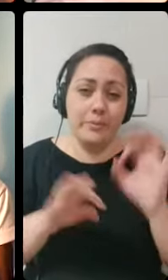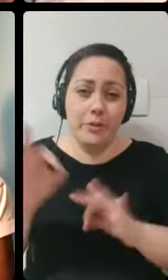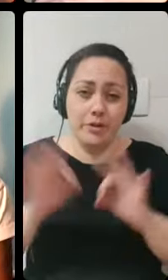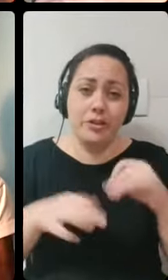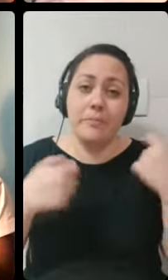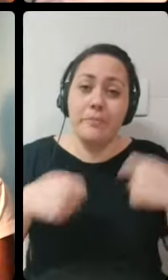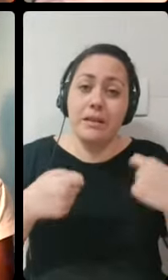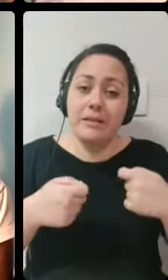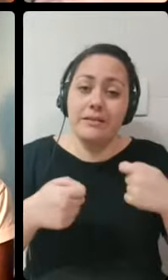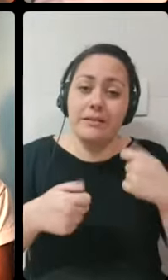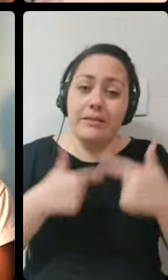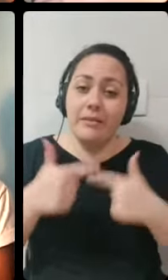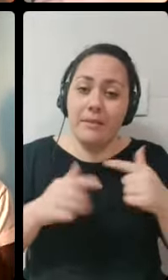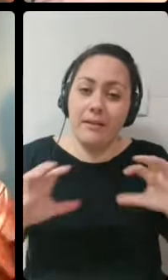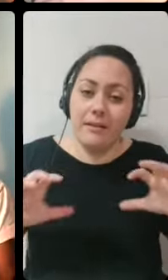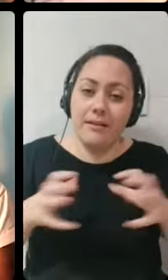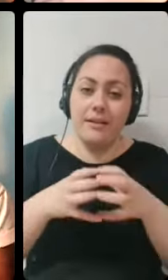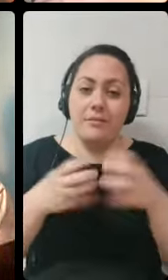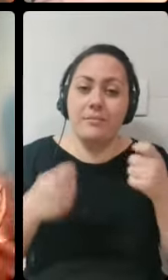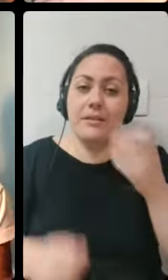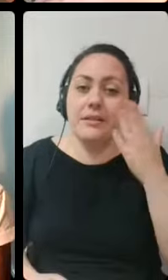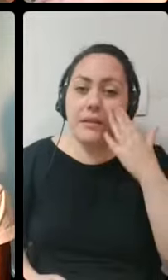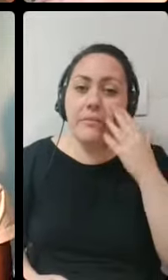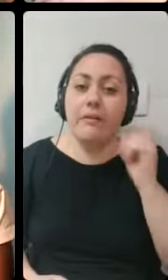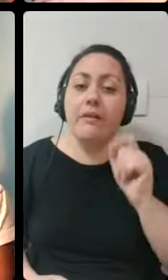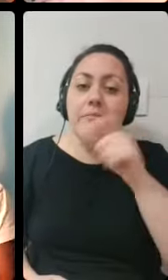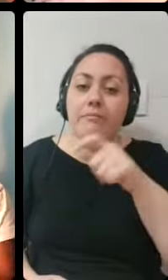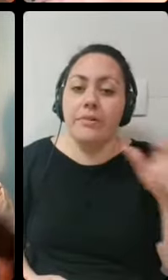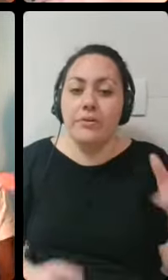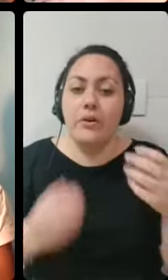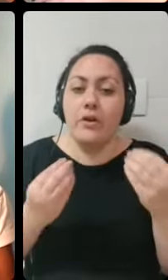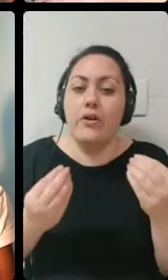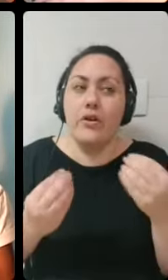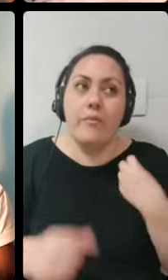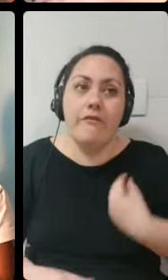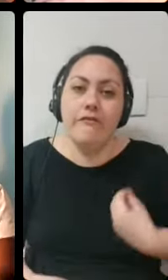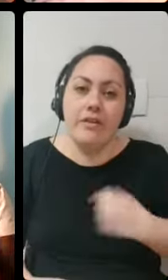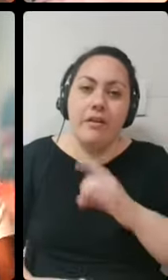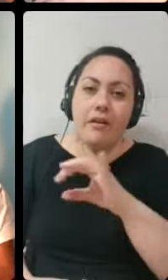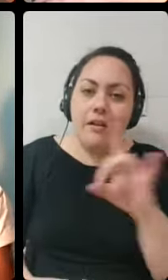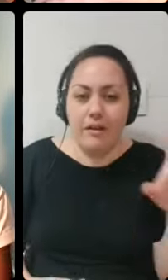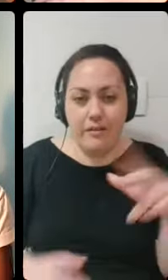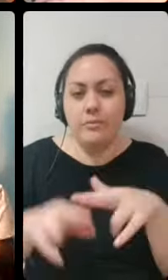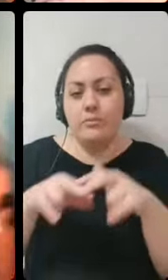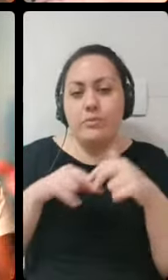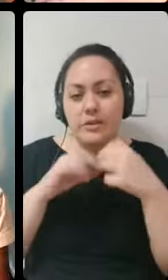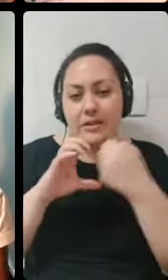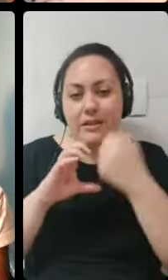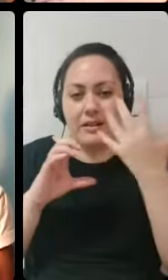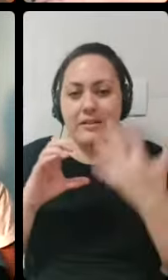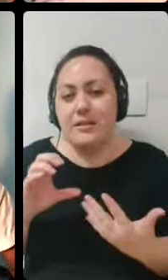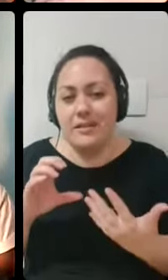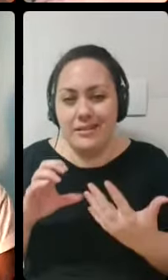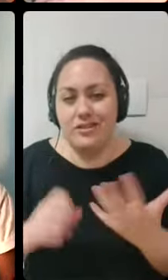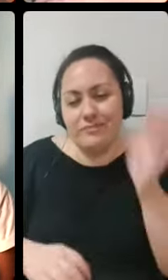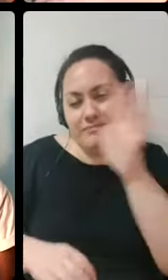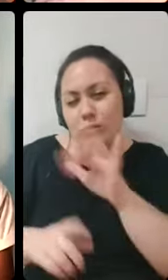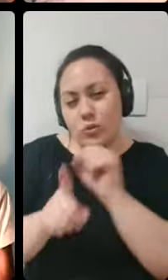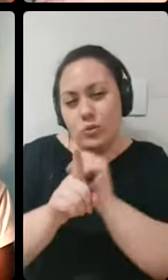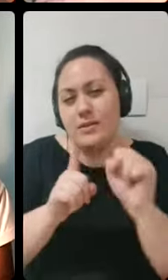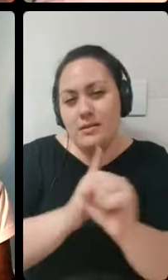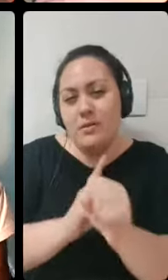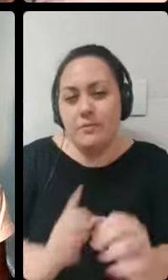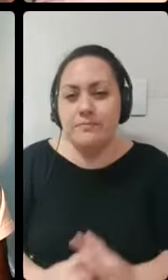saber direitinho quem são essas pessoas, né? Como elas vivem, enfim, todo aspecto social delas,